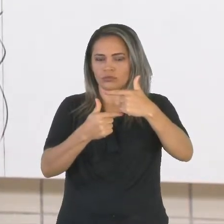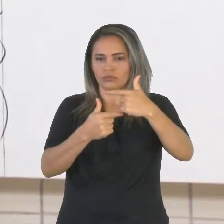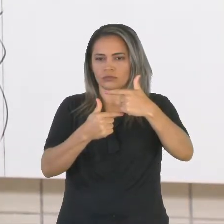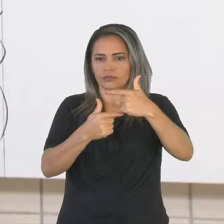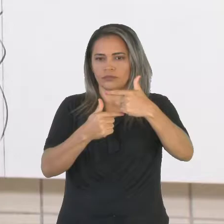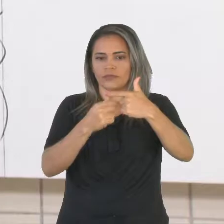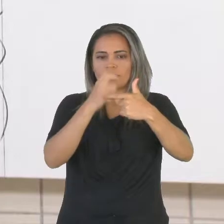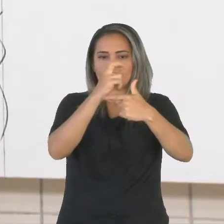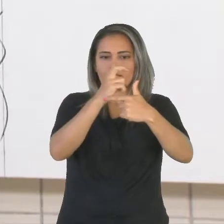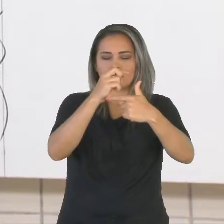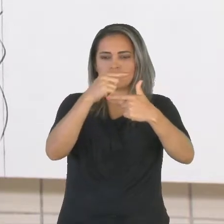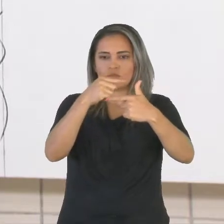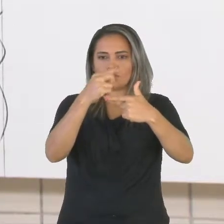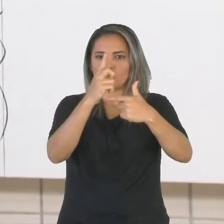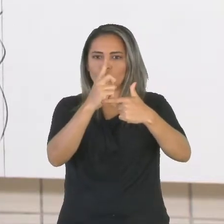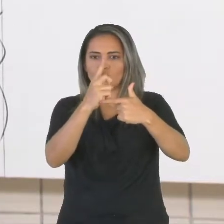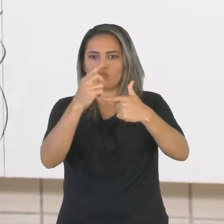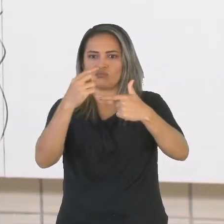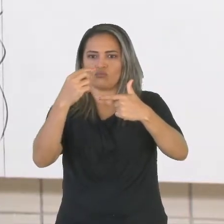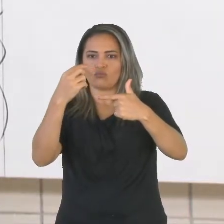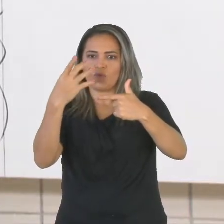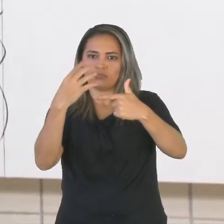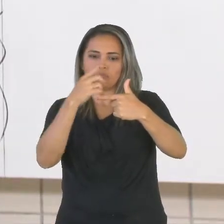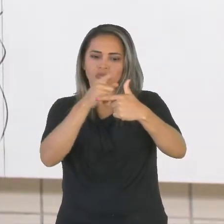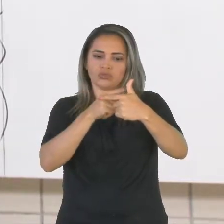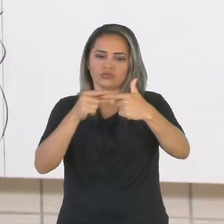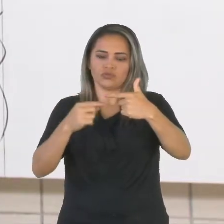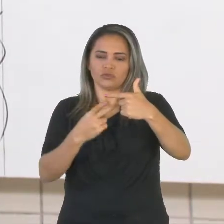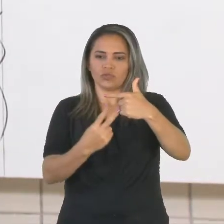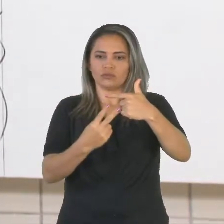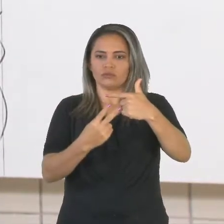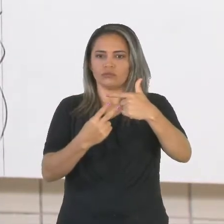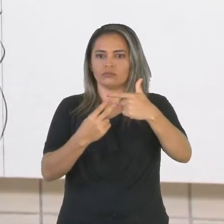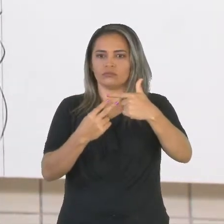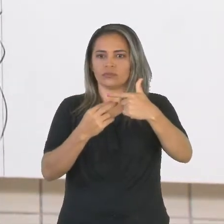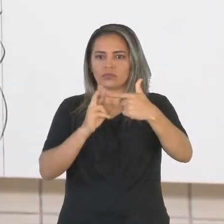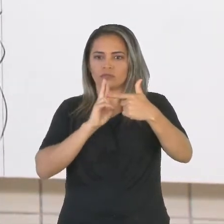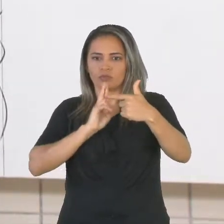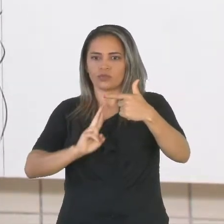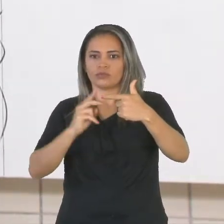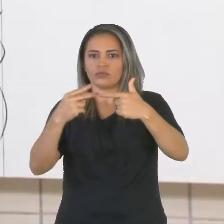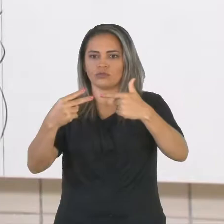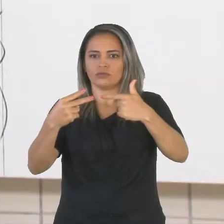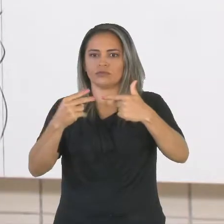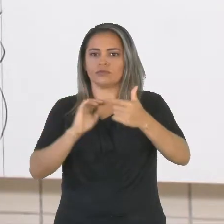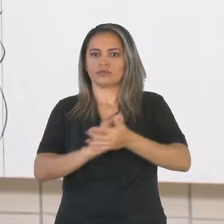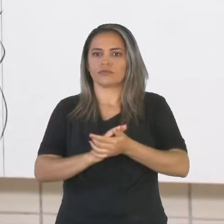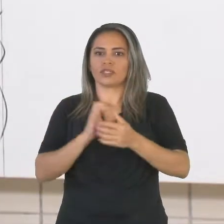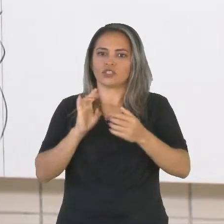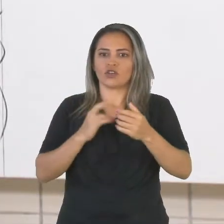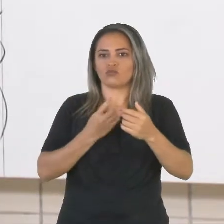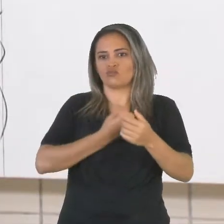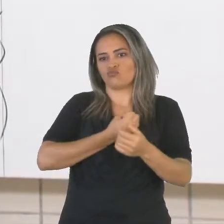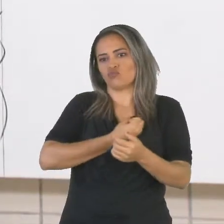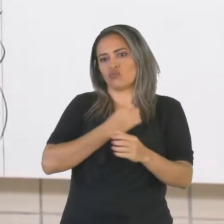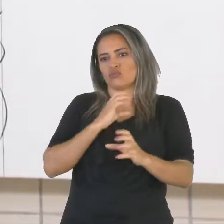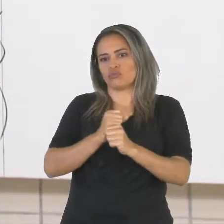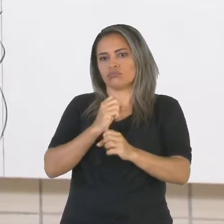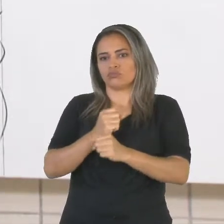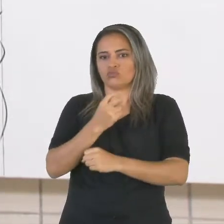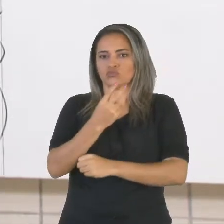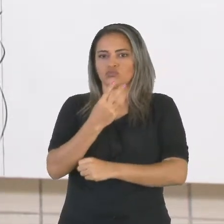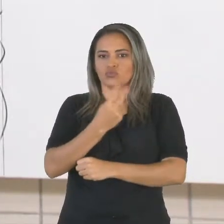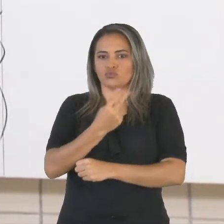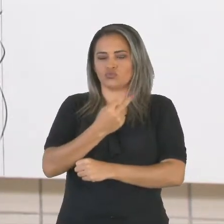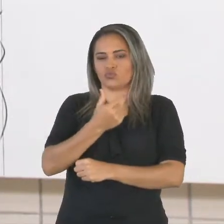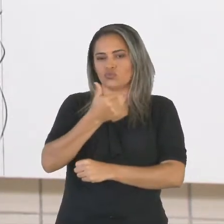5 menos 1, 4. Dividido por 2, são 2. Se eu quiser calcular o meu segundo x, eu vou menos